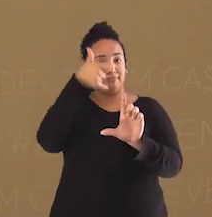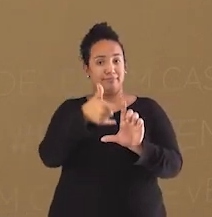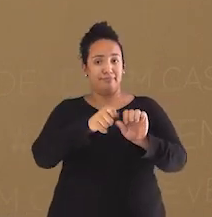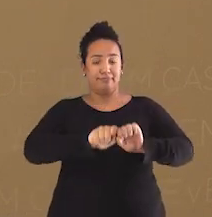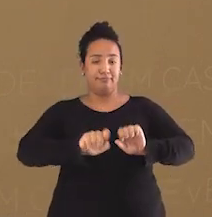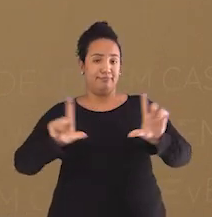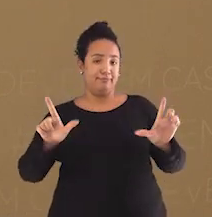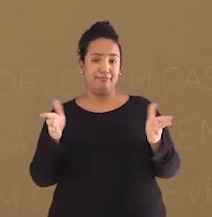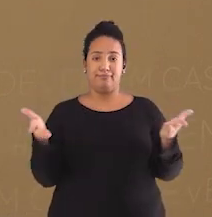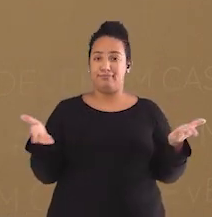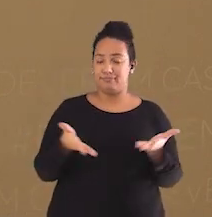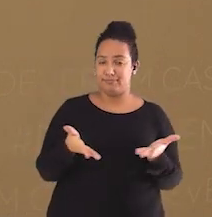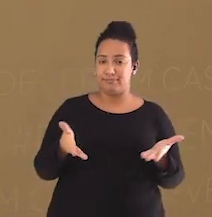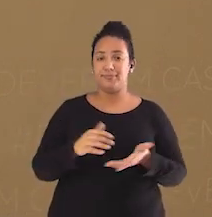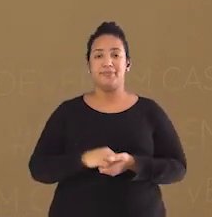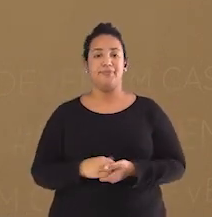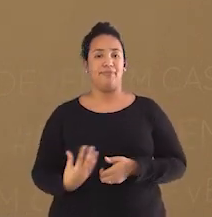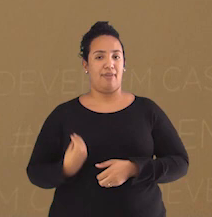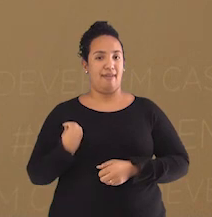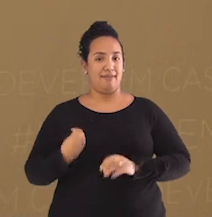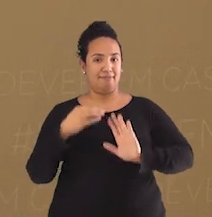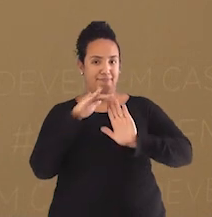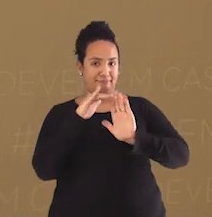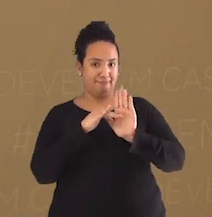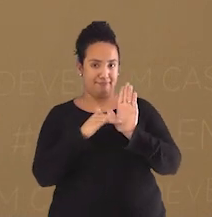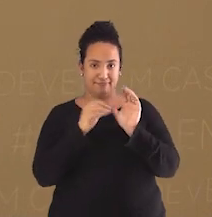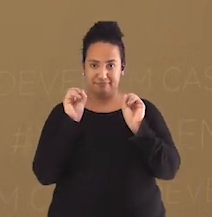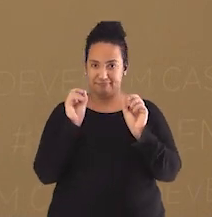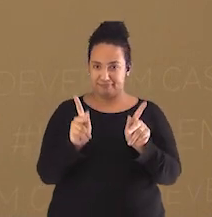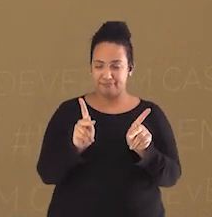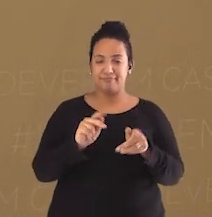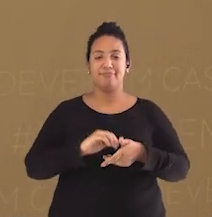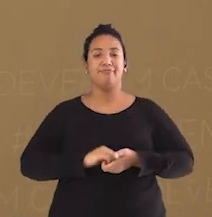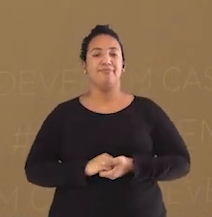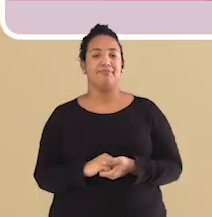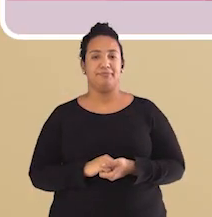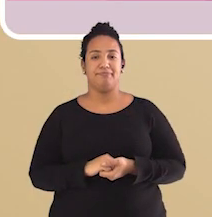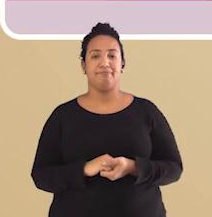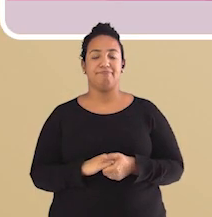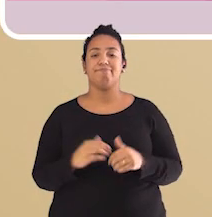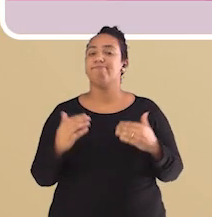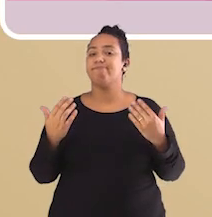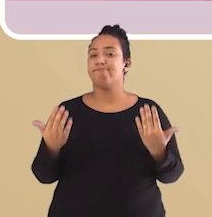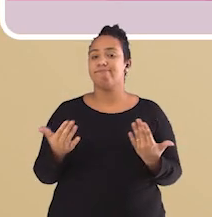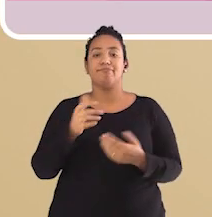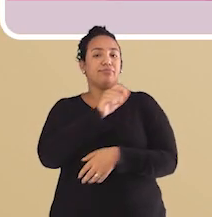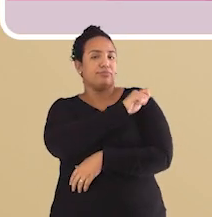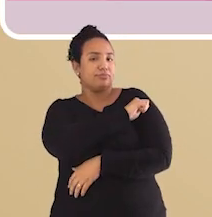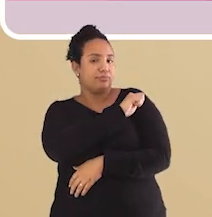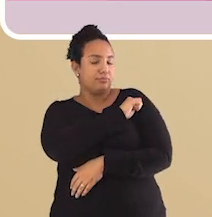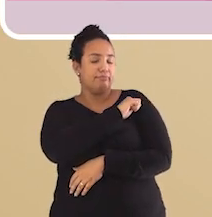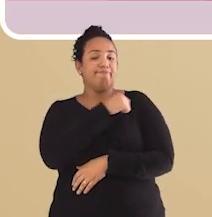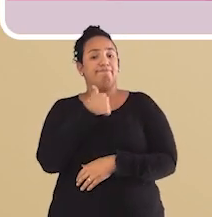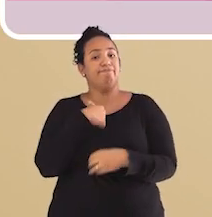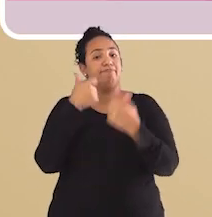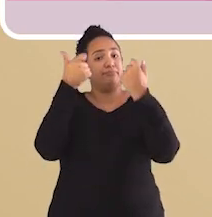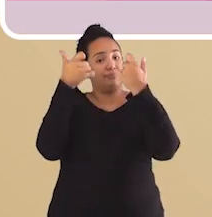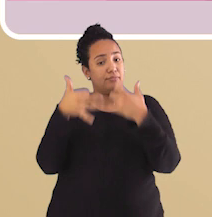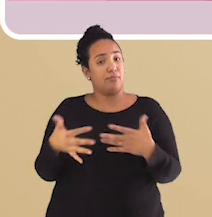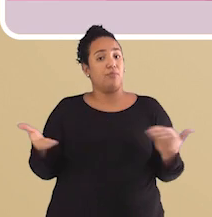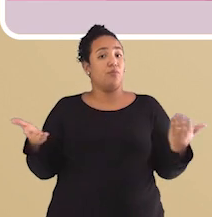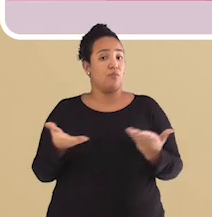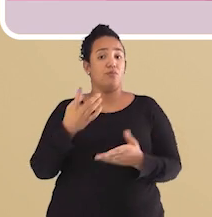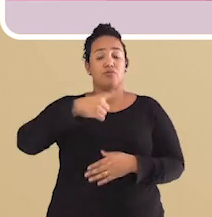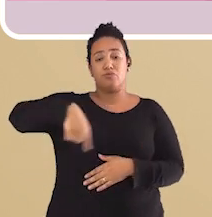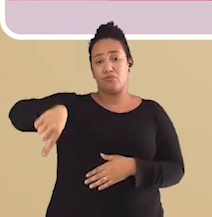para o QR Code que aparece na tela para acessar a lista de presença, ok? Bom, estudantes, como eu falei, hoje